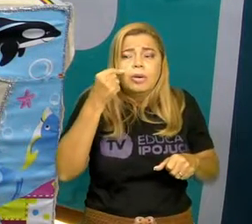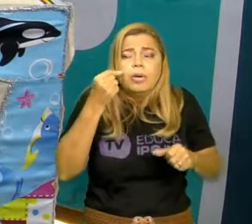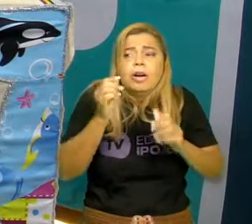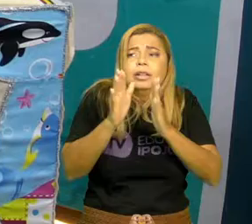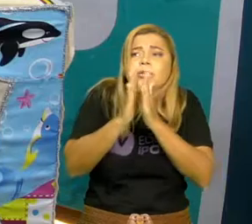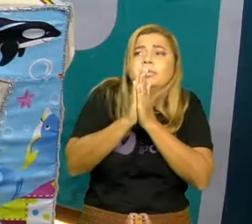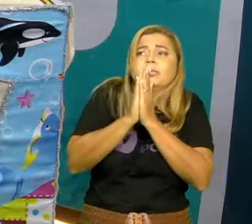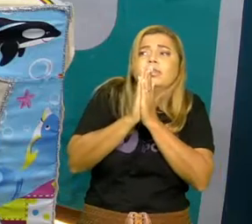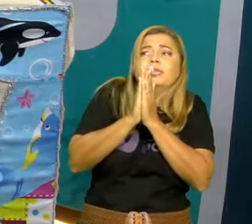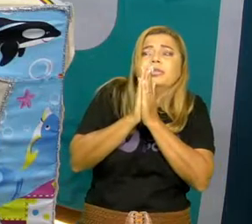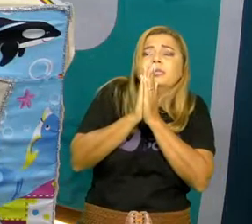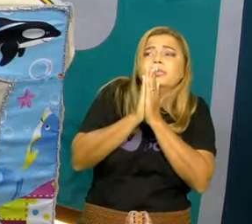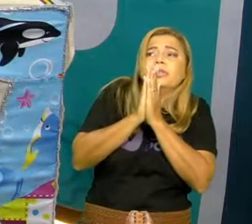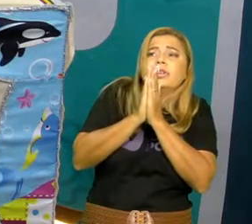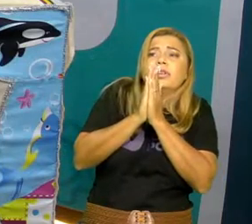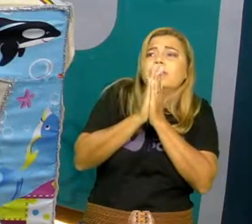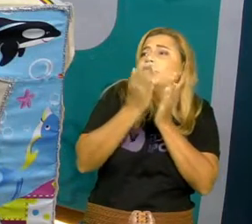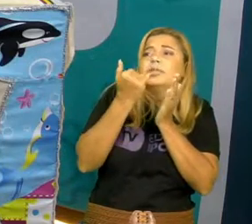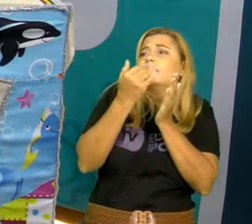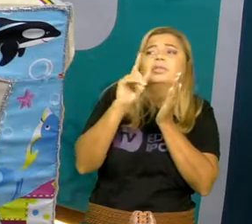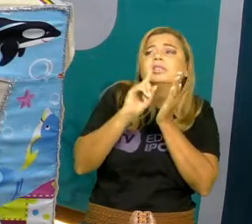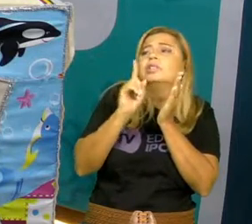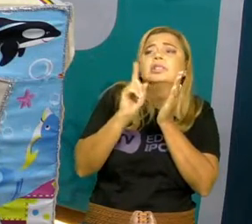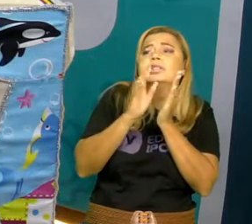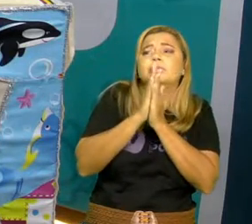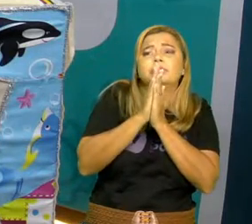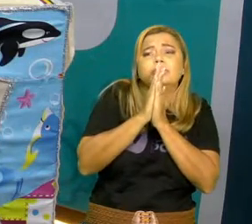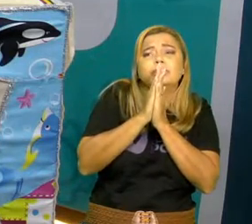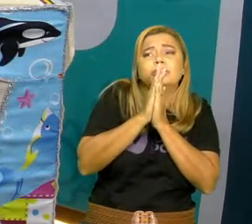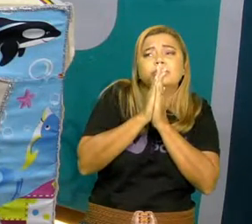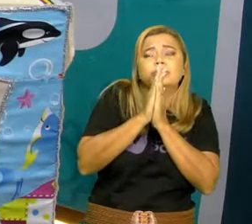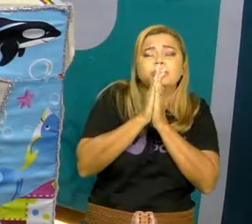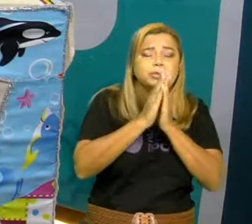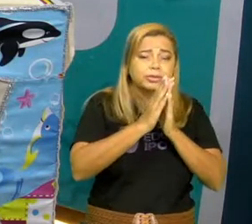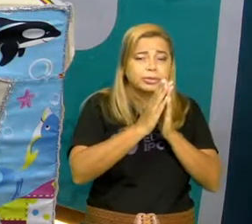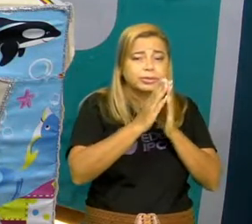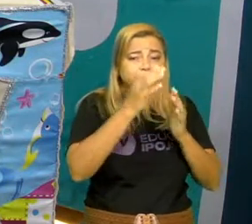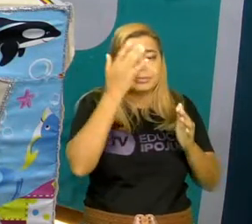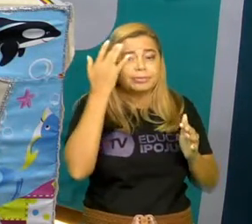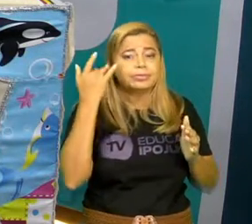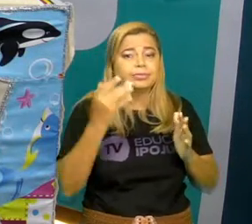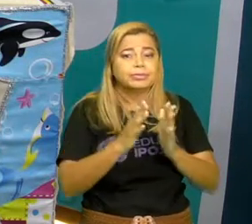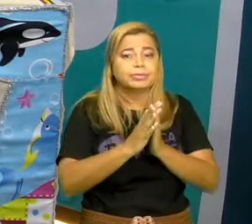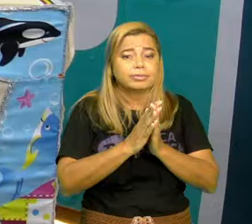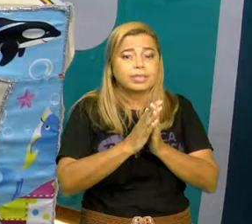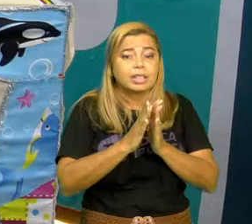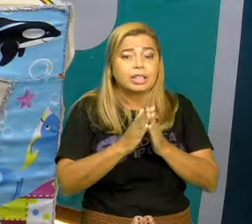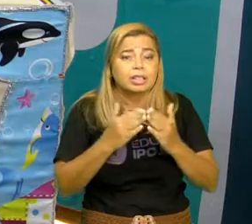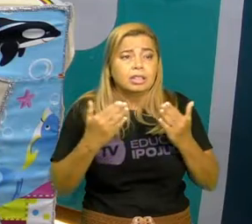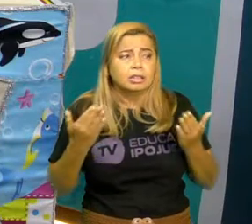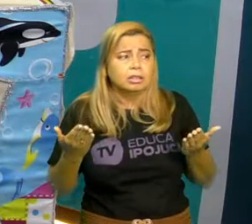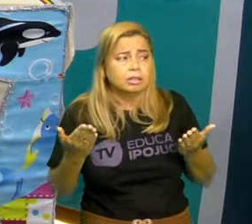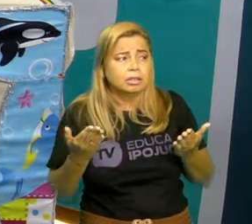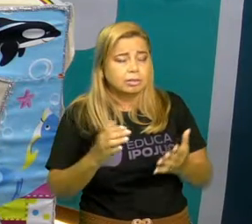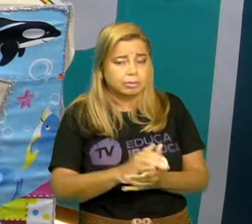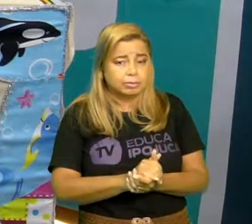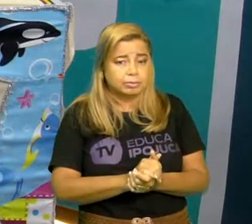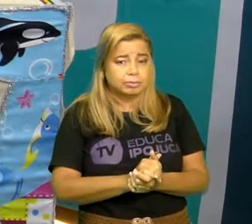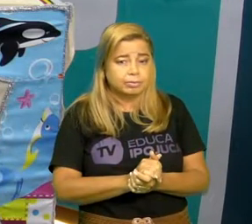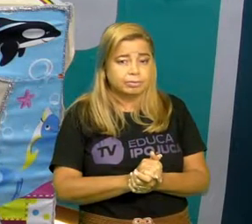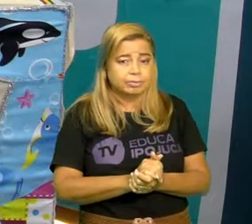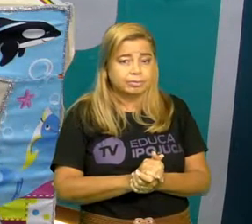não me mate, seu leão, não me coma, seu leão. Coma, leão, coma. Leiturinha. Só estou